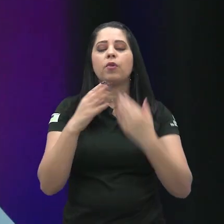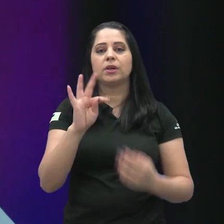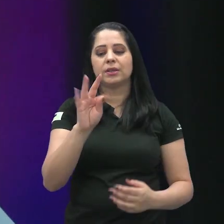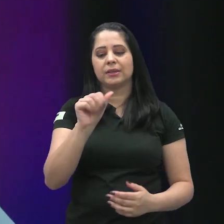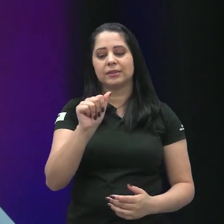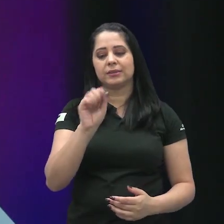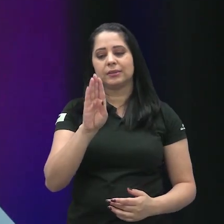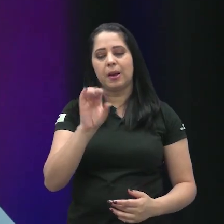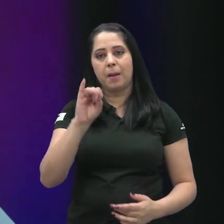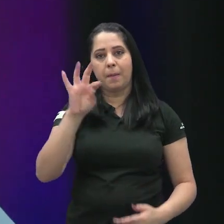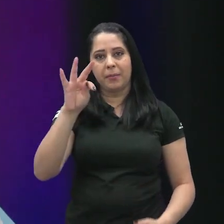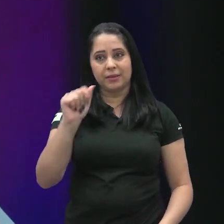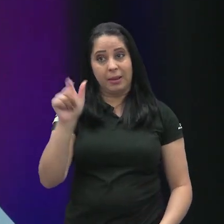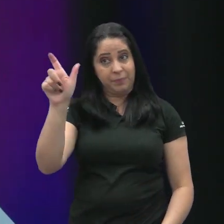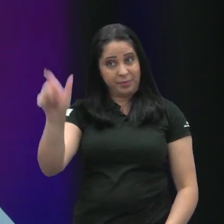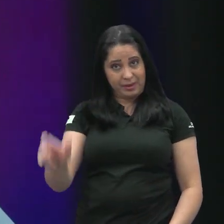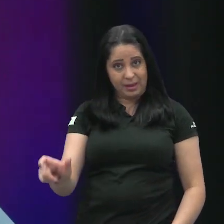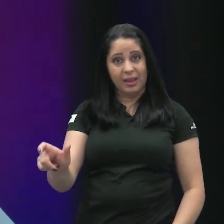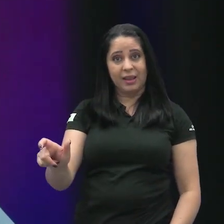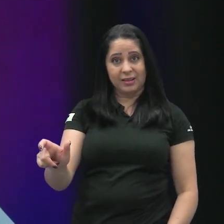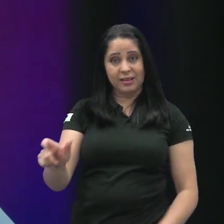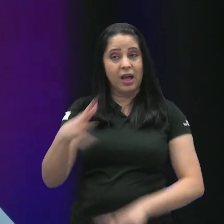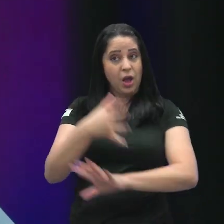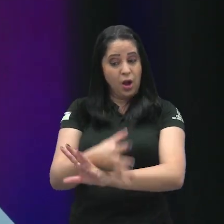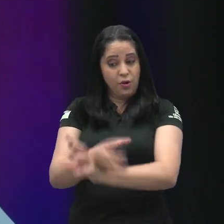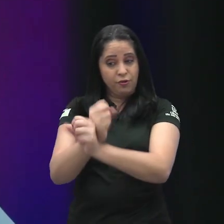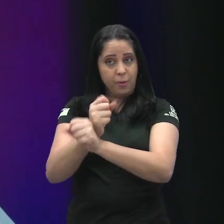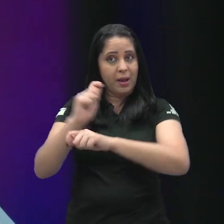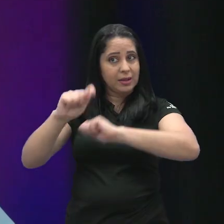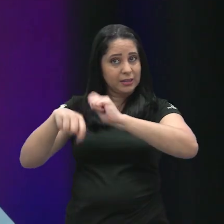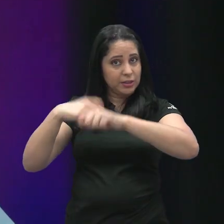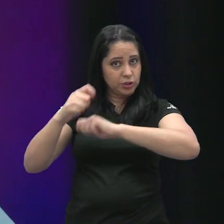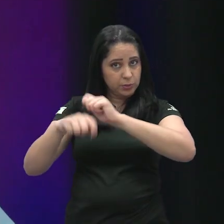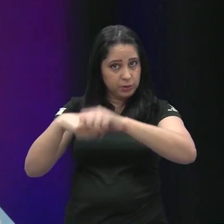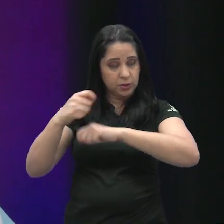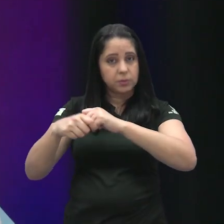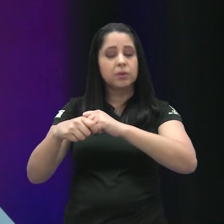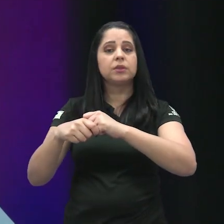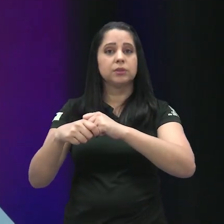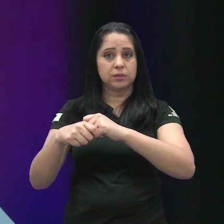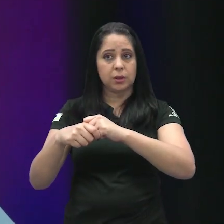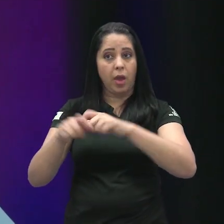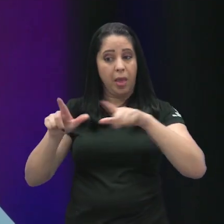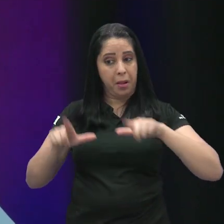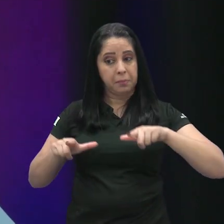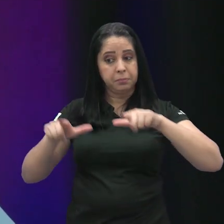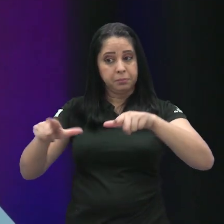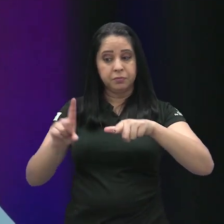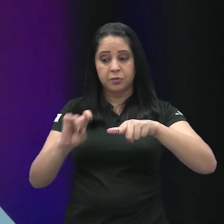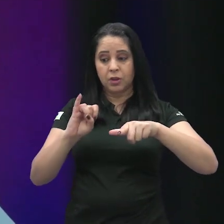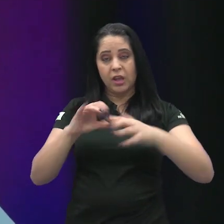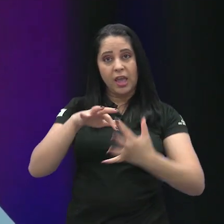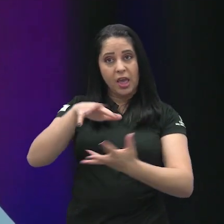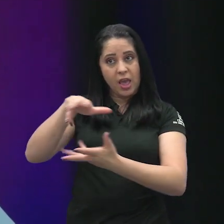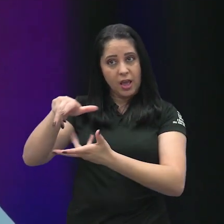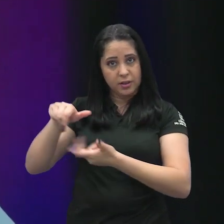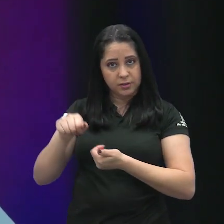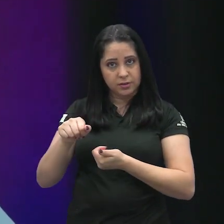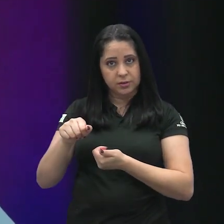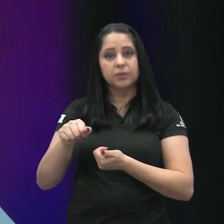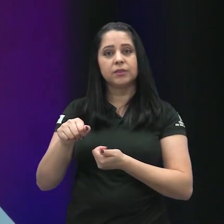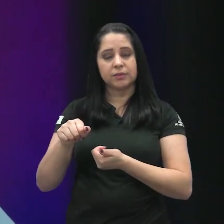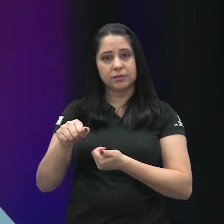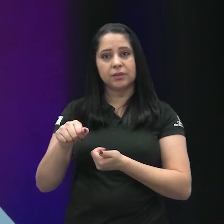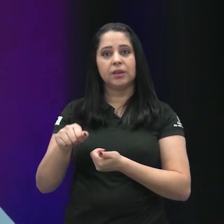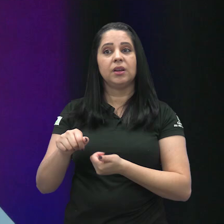Camacho, que é mentora, escritora e educadora. Formada em administração e certificada internacionalmente como